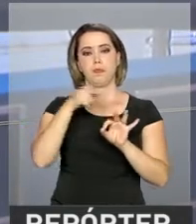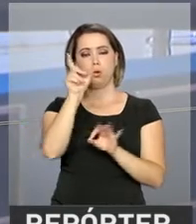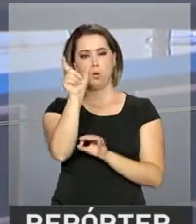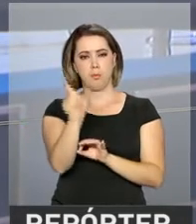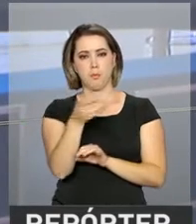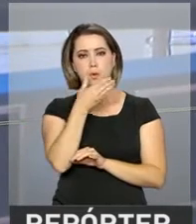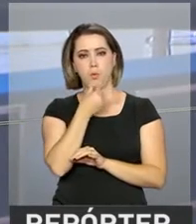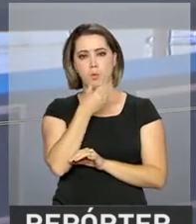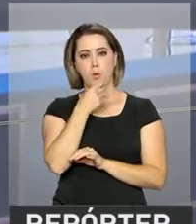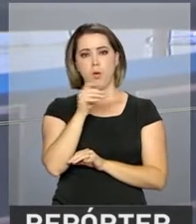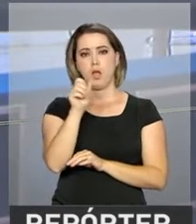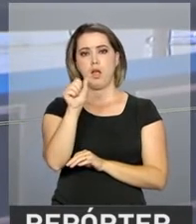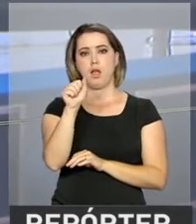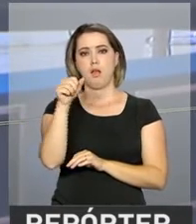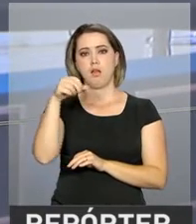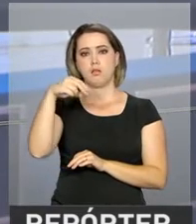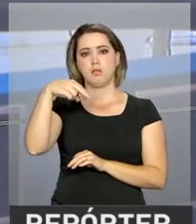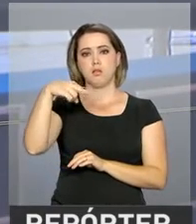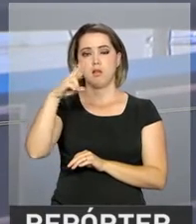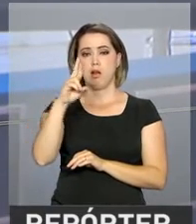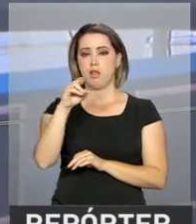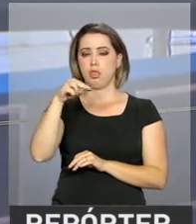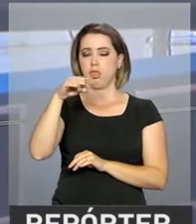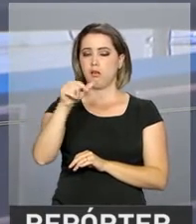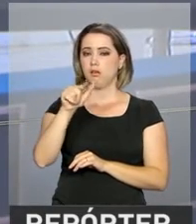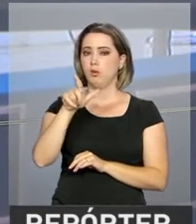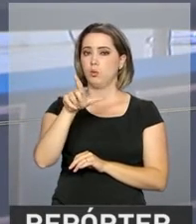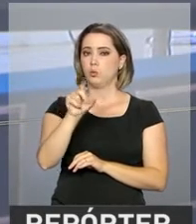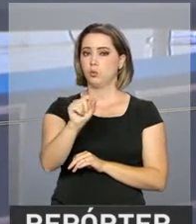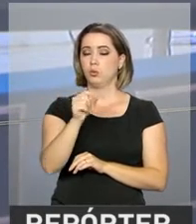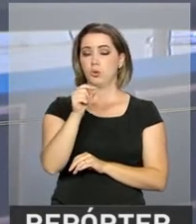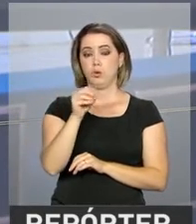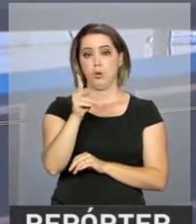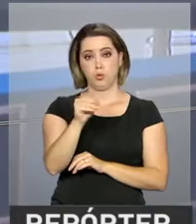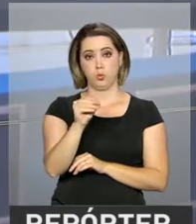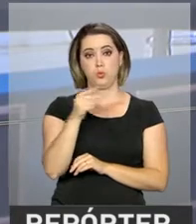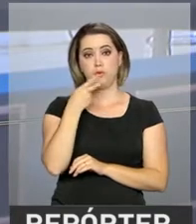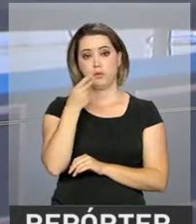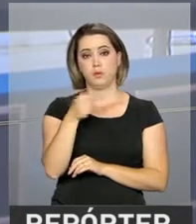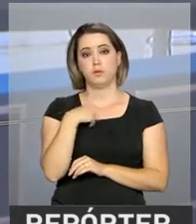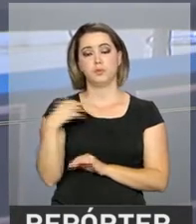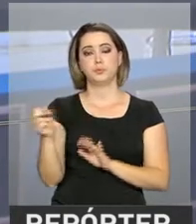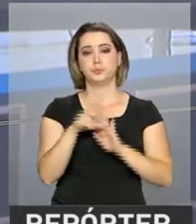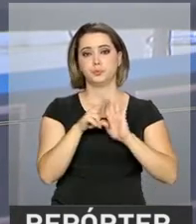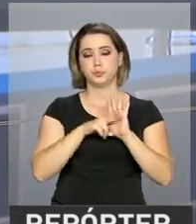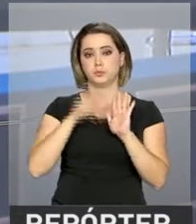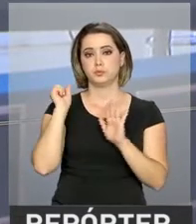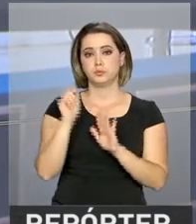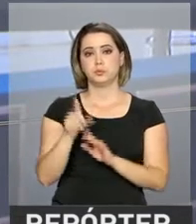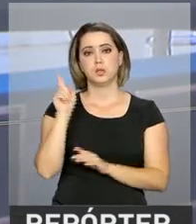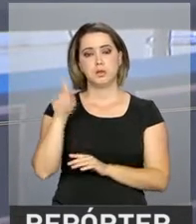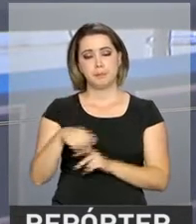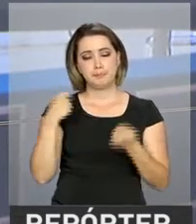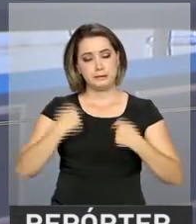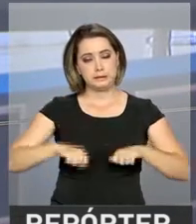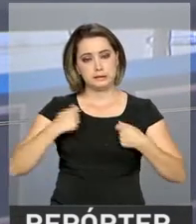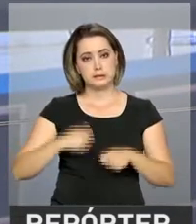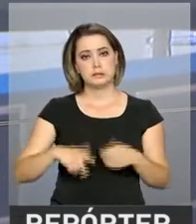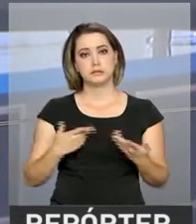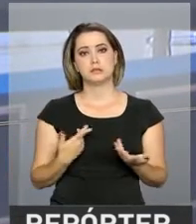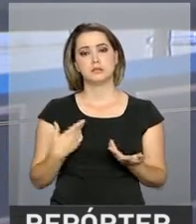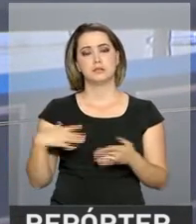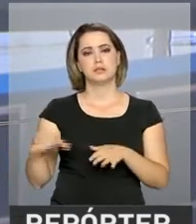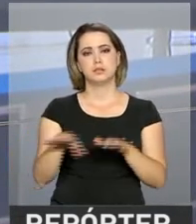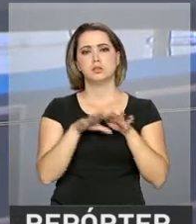do ministério Arnaldo Lima disse que a reforma da Previdência proposta pelo governo é necessária e islâmica além de